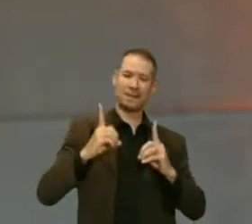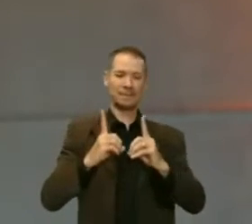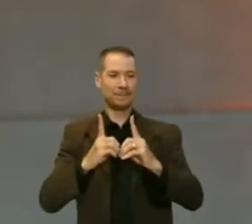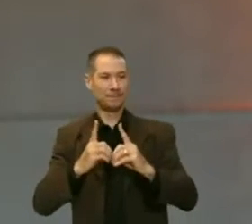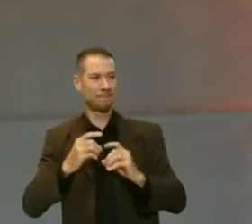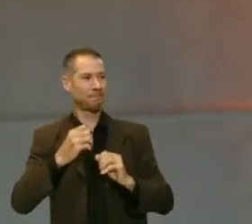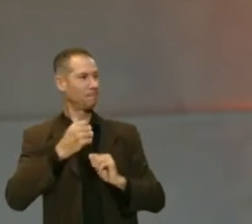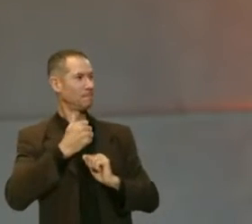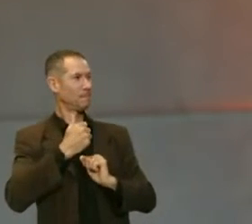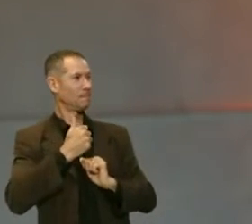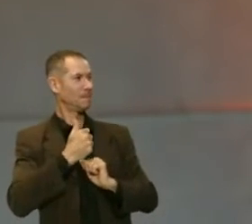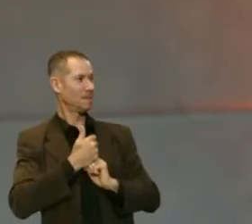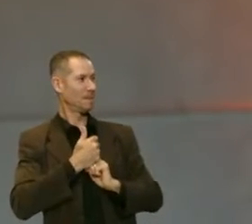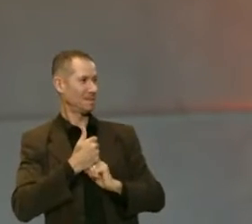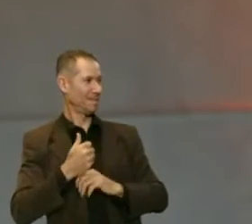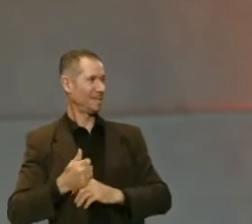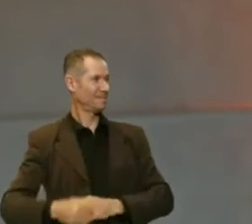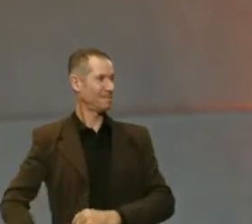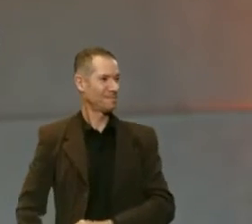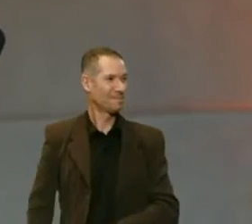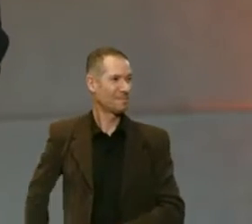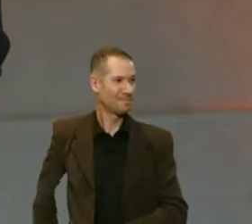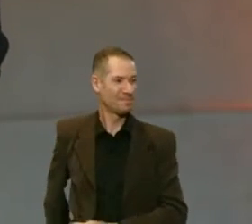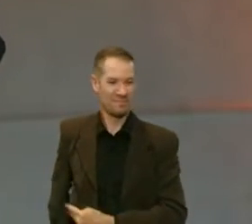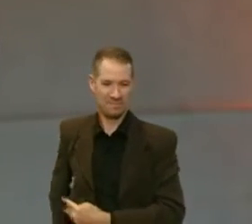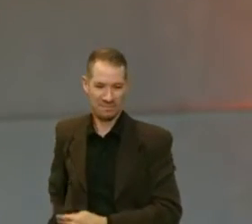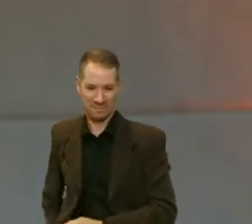Clame agora.